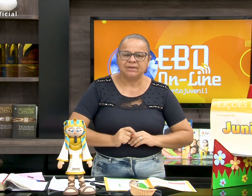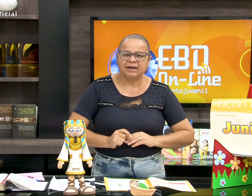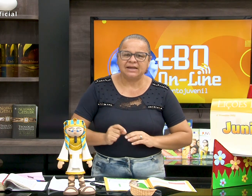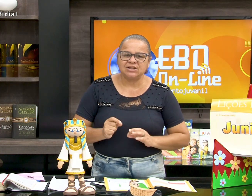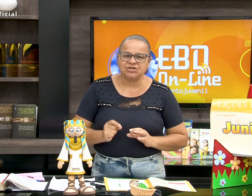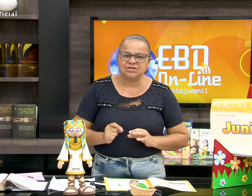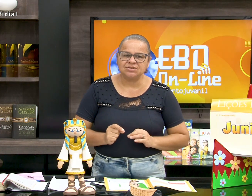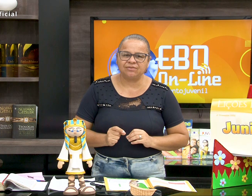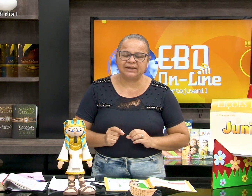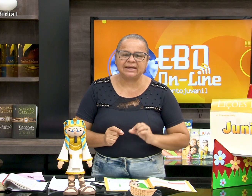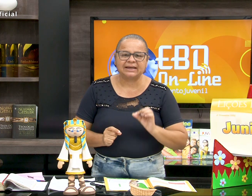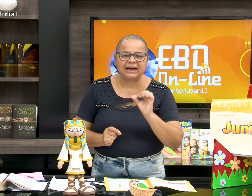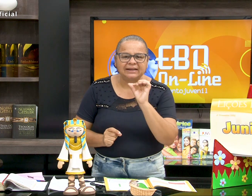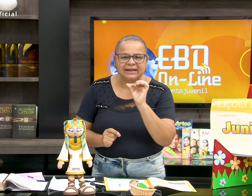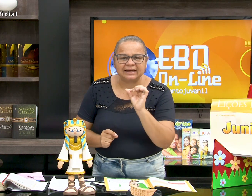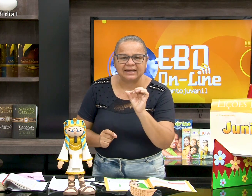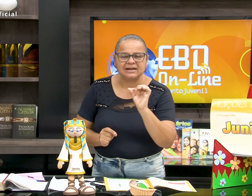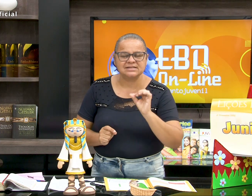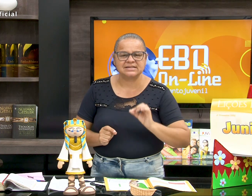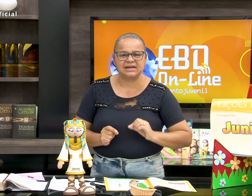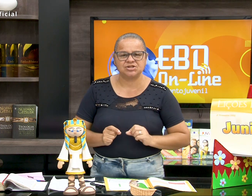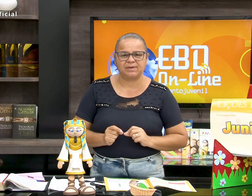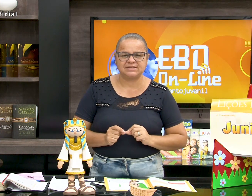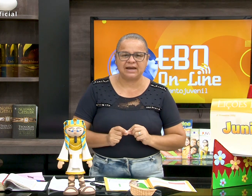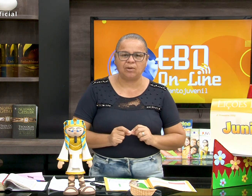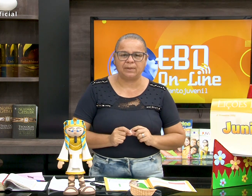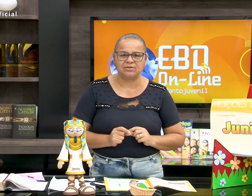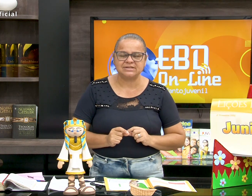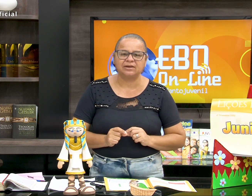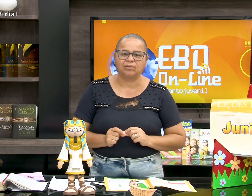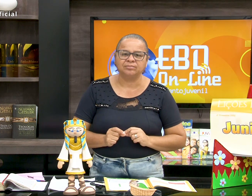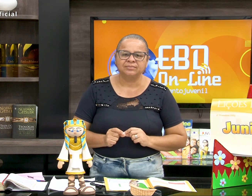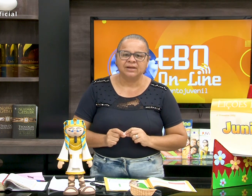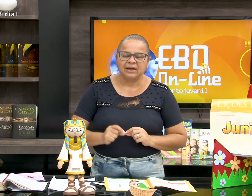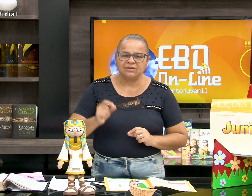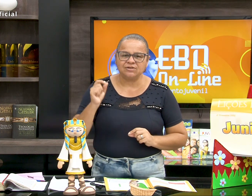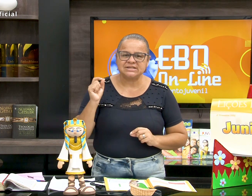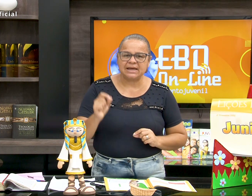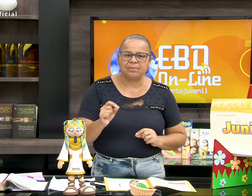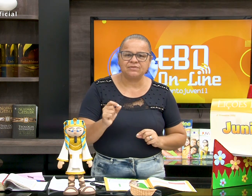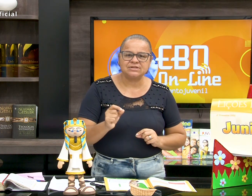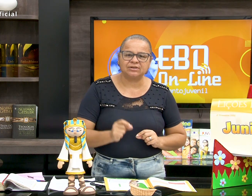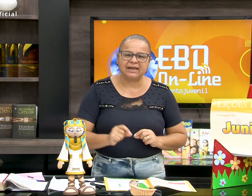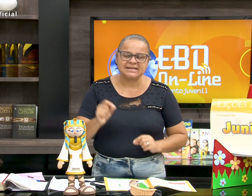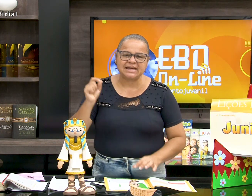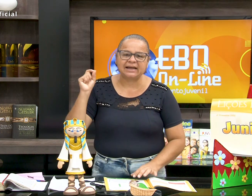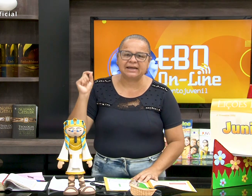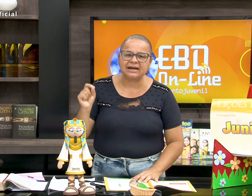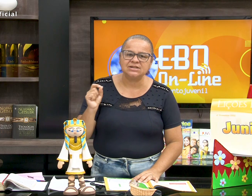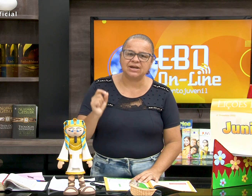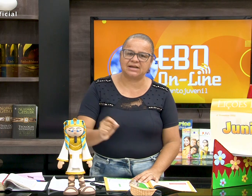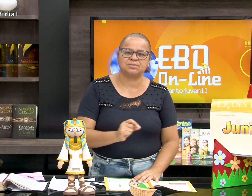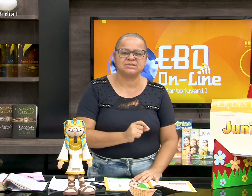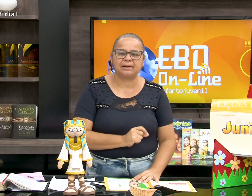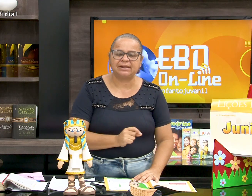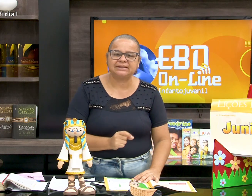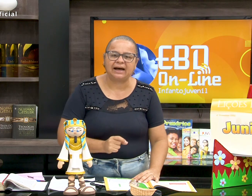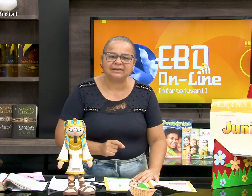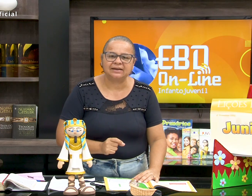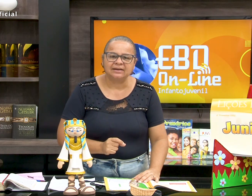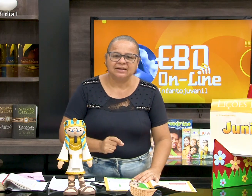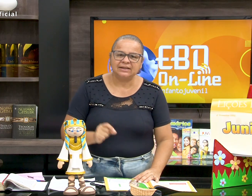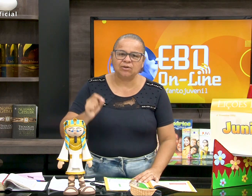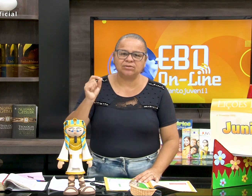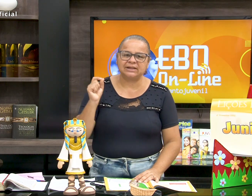diferença, e a gente vê que cada criança é especial para o Senhor. E você, professor, tem essa grande